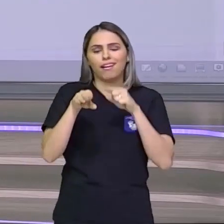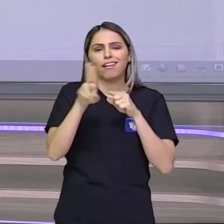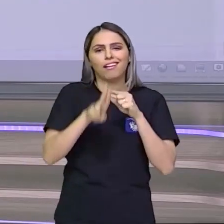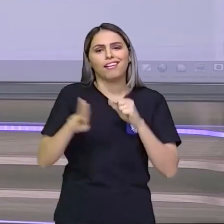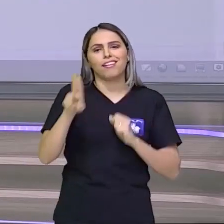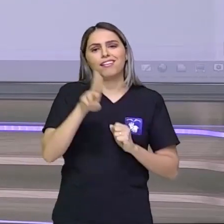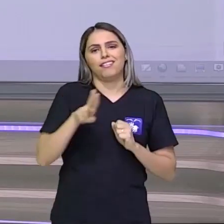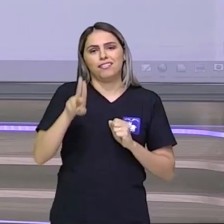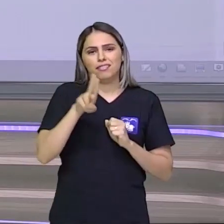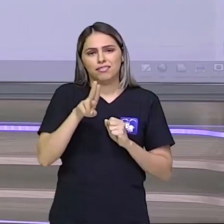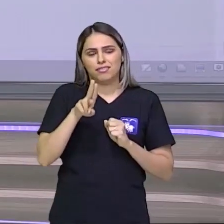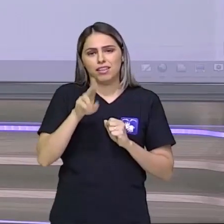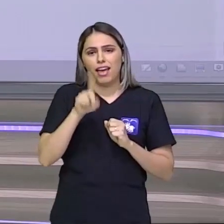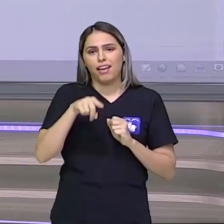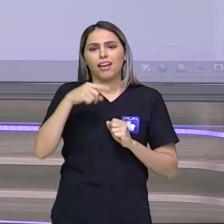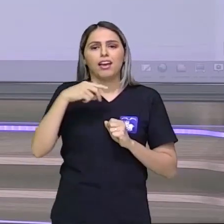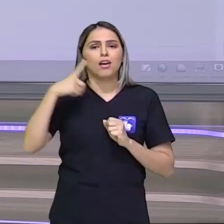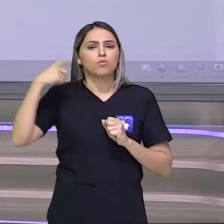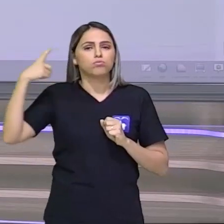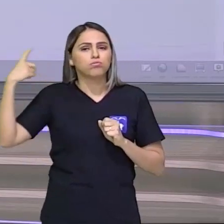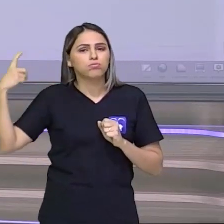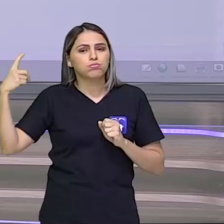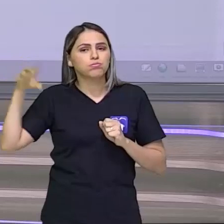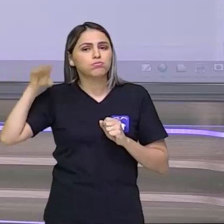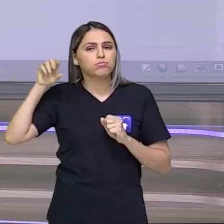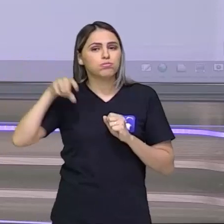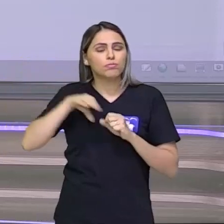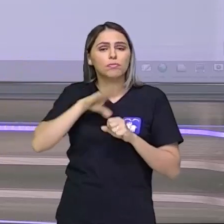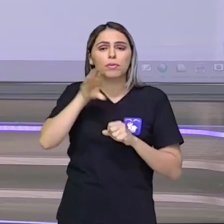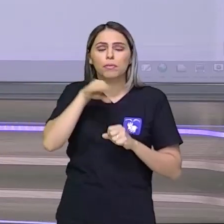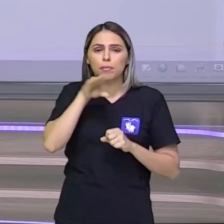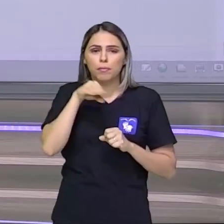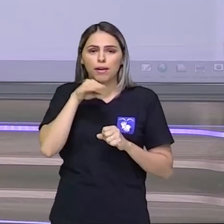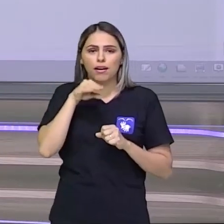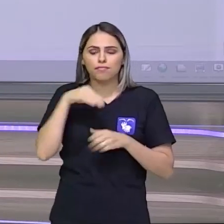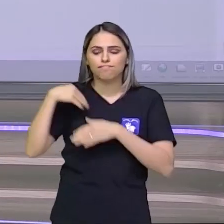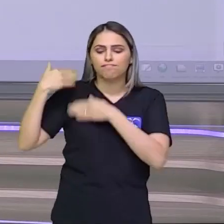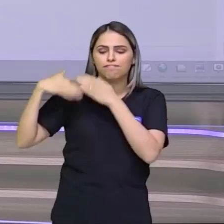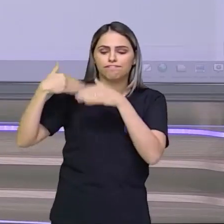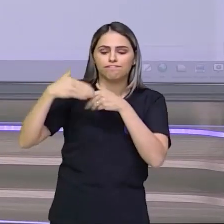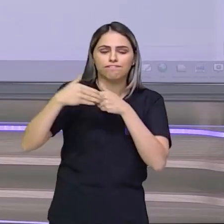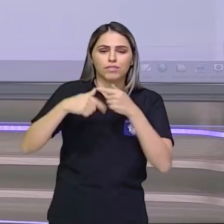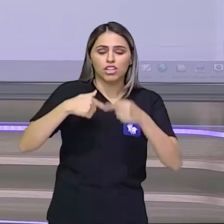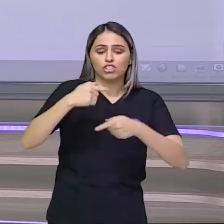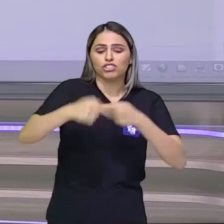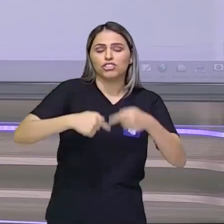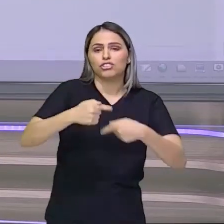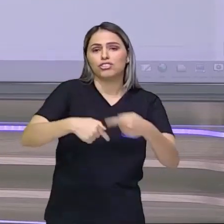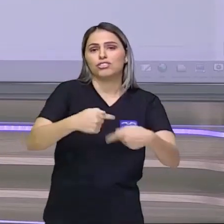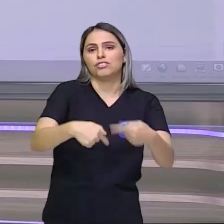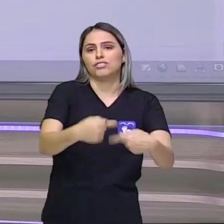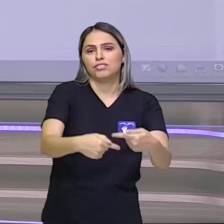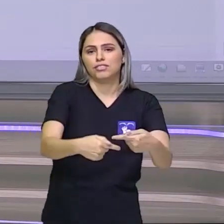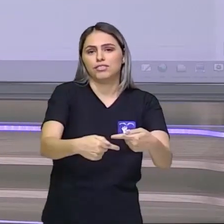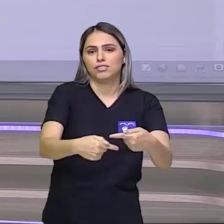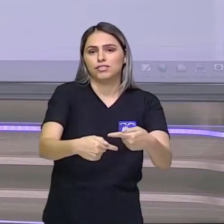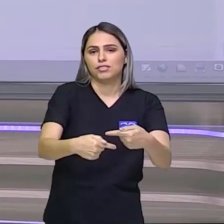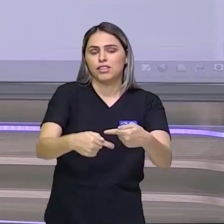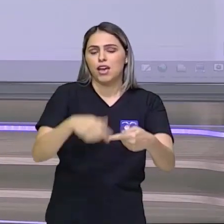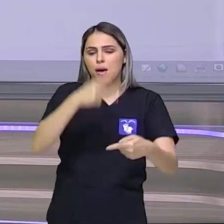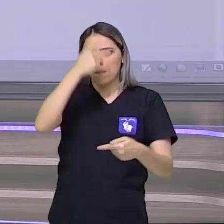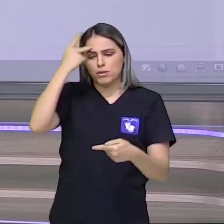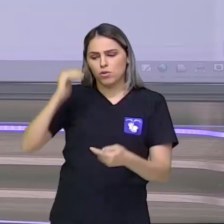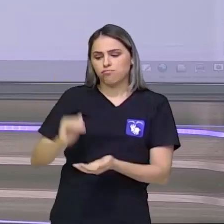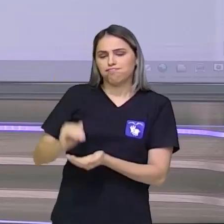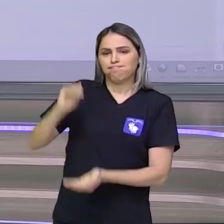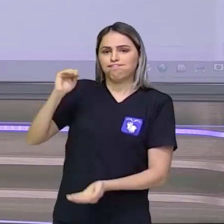nossa boca, são os sons que saem da nossa boca, que são passados de geração em geração, do mais velho,